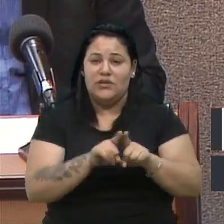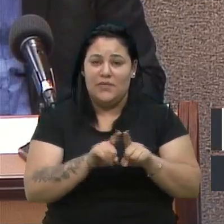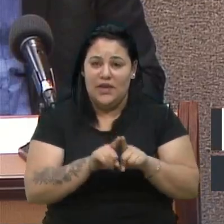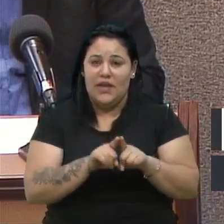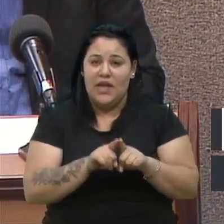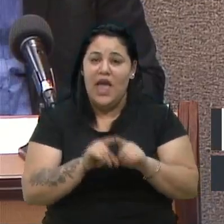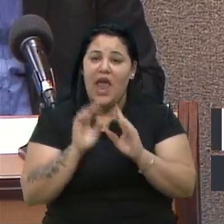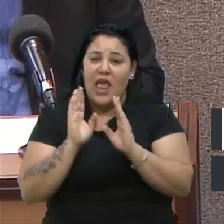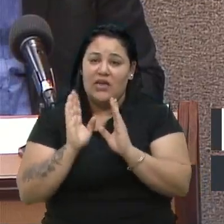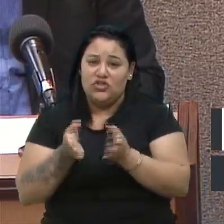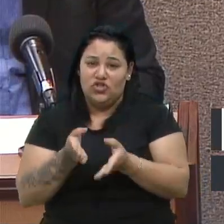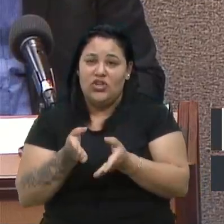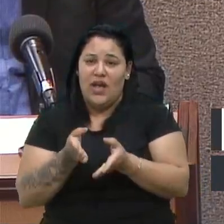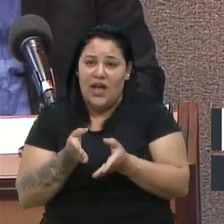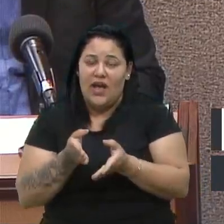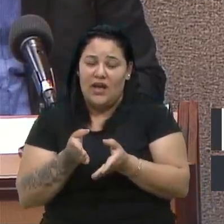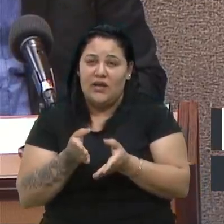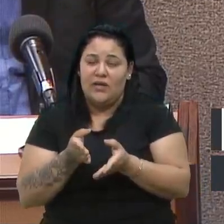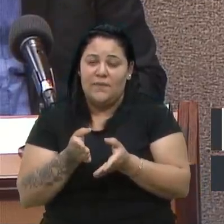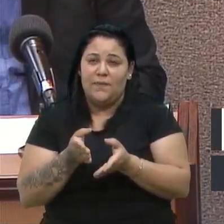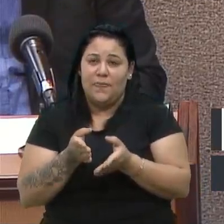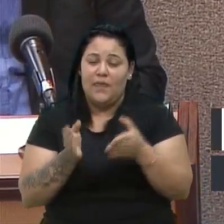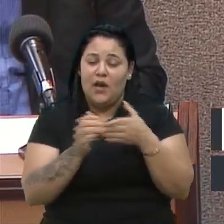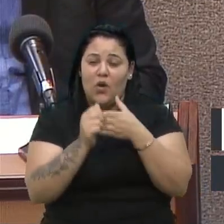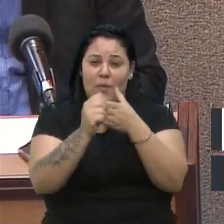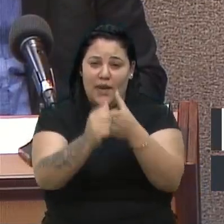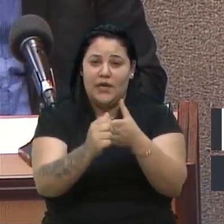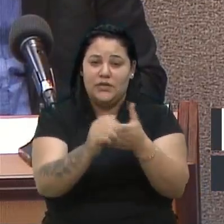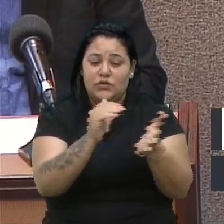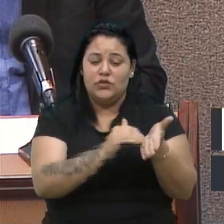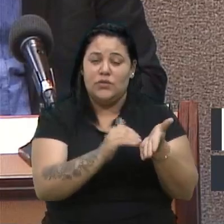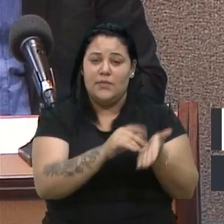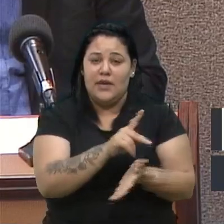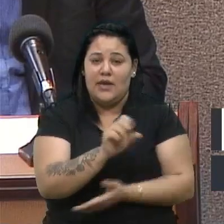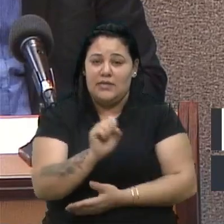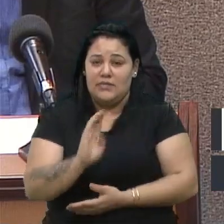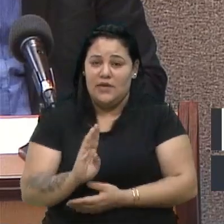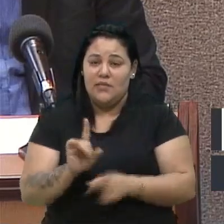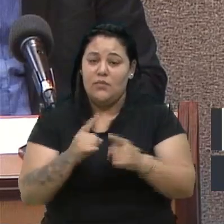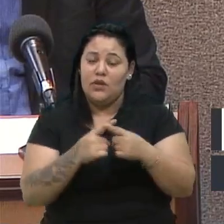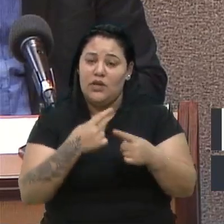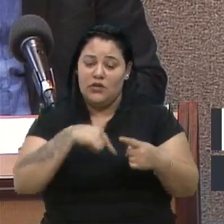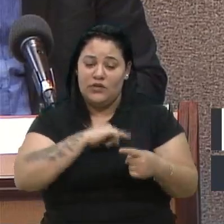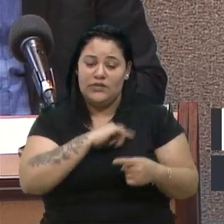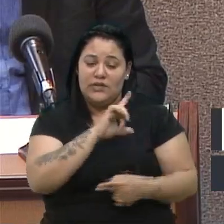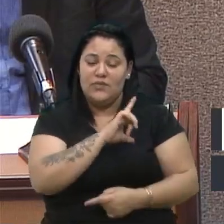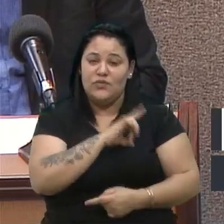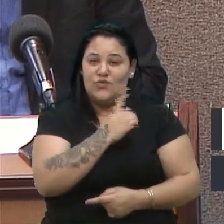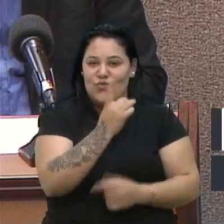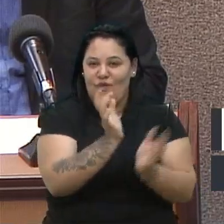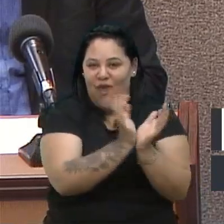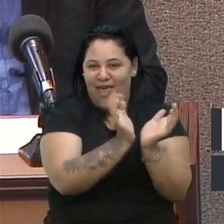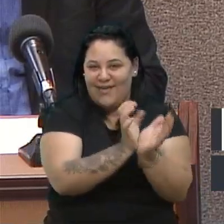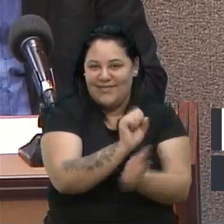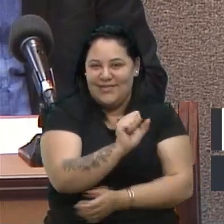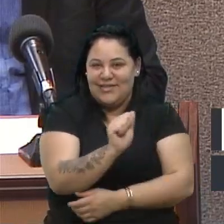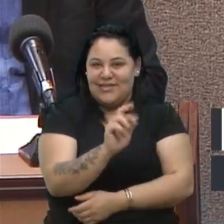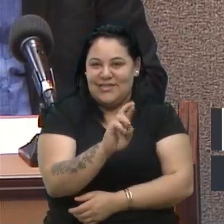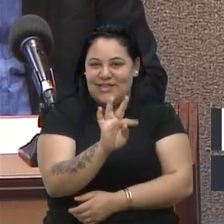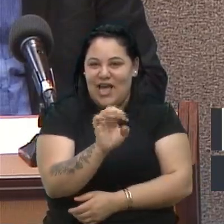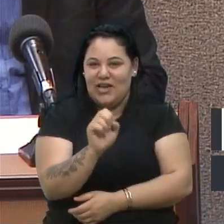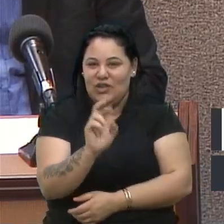já estava sendo gestada no nosso gabinete, no gabinete do PSB, porque nós temos um colega, o Sartor, que é um bombeiro